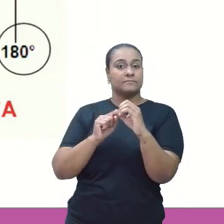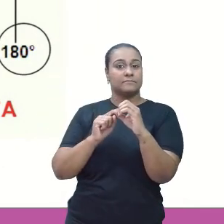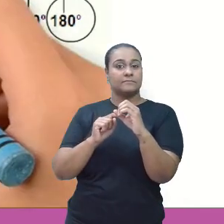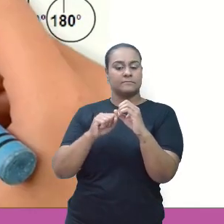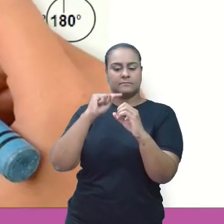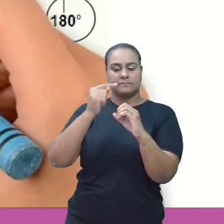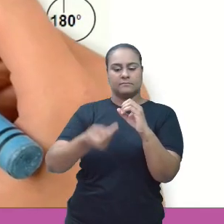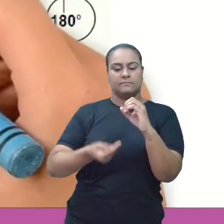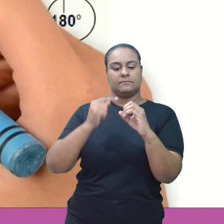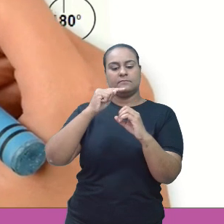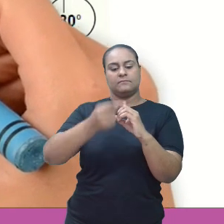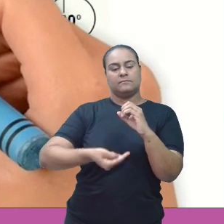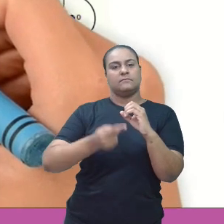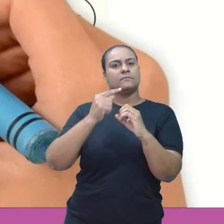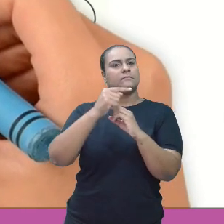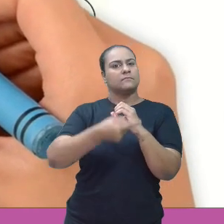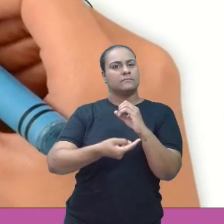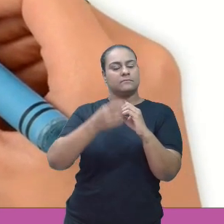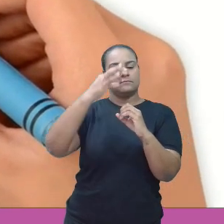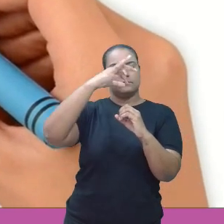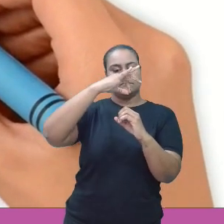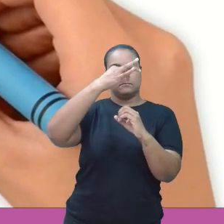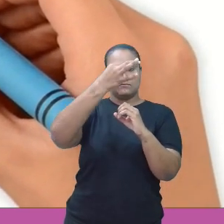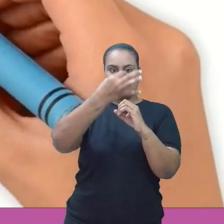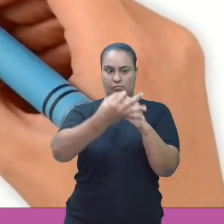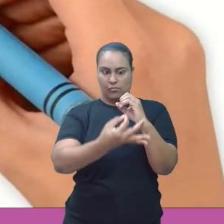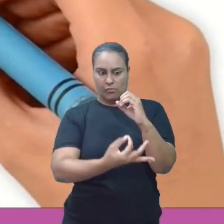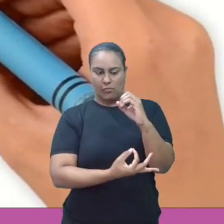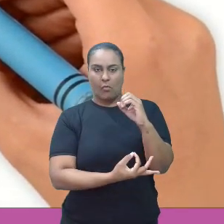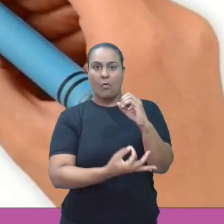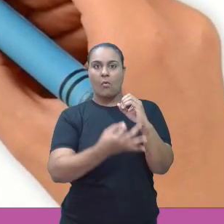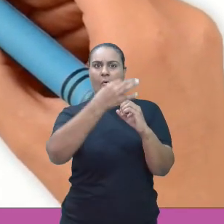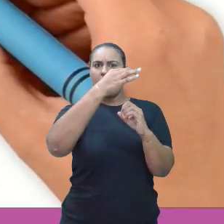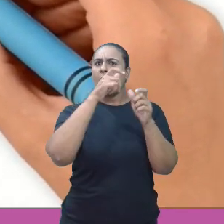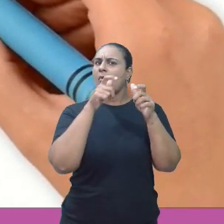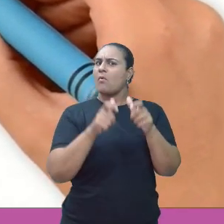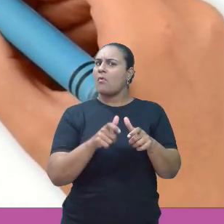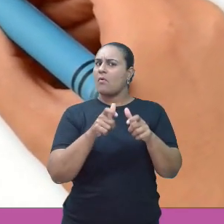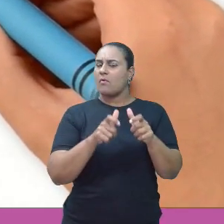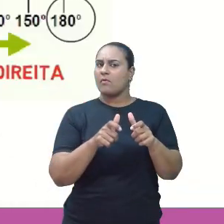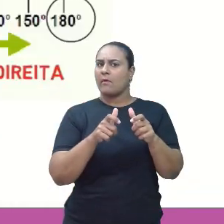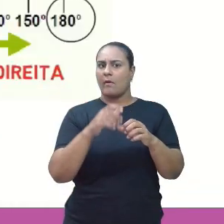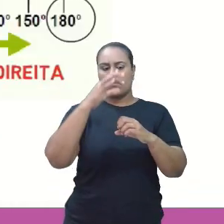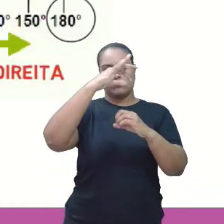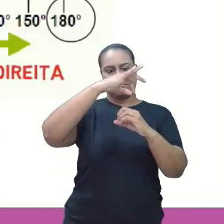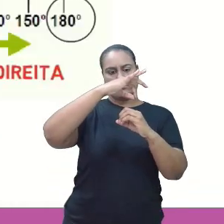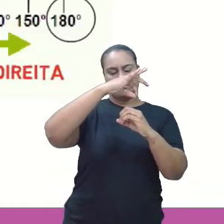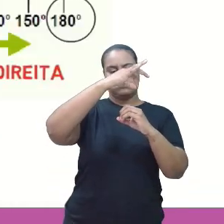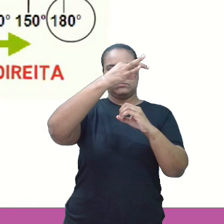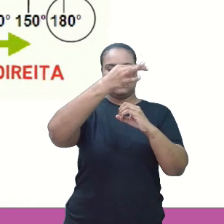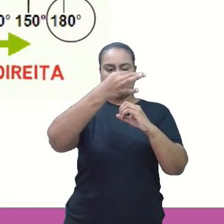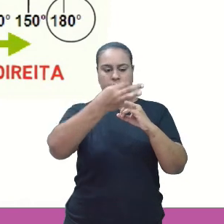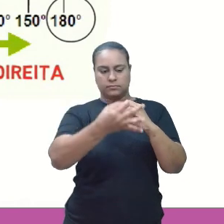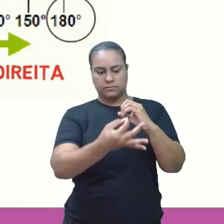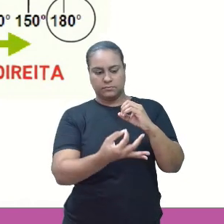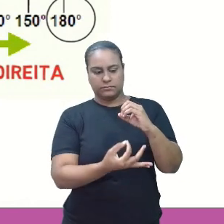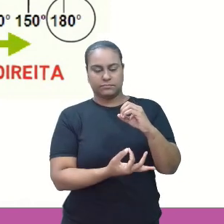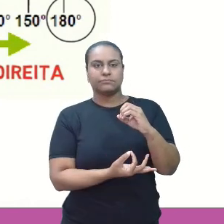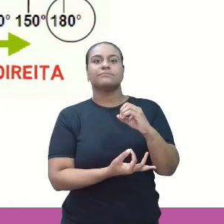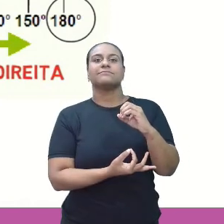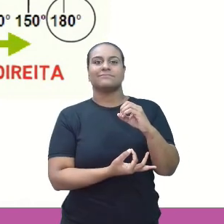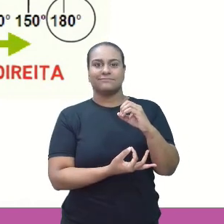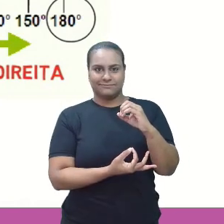meridianos, saberemos a longitude de determinado local, que é a distância de qualquer ponto do globo até